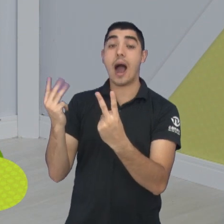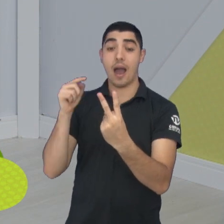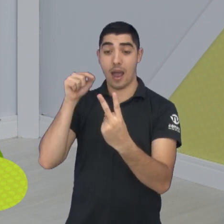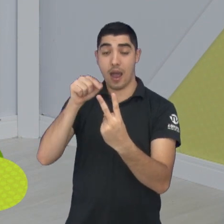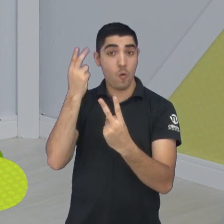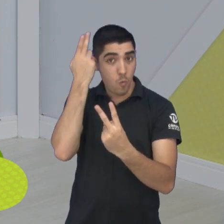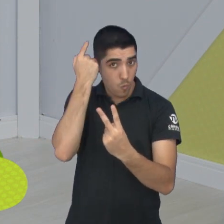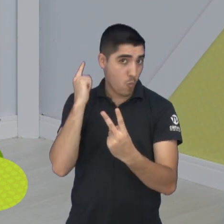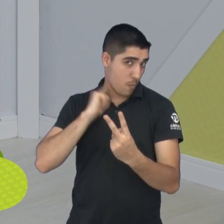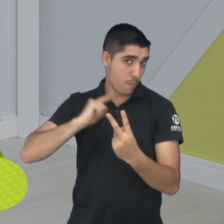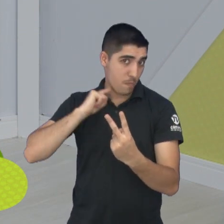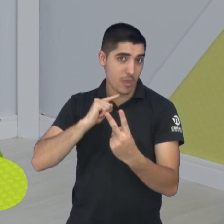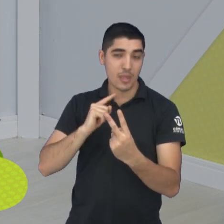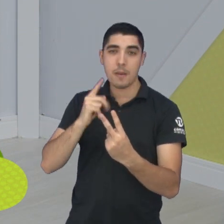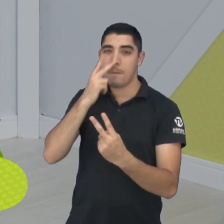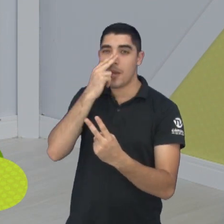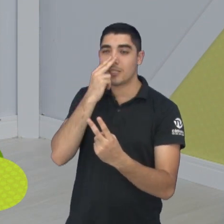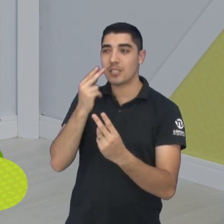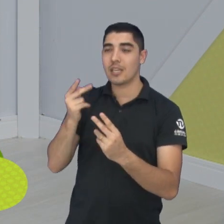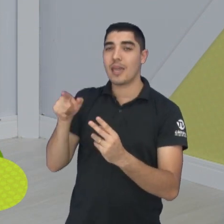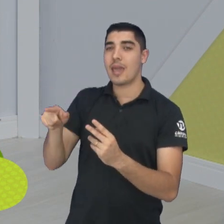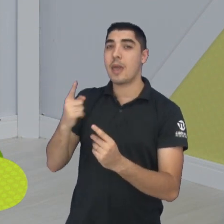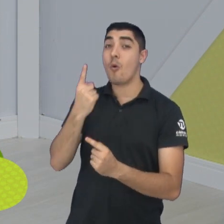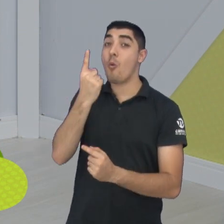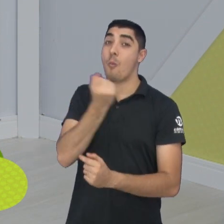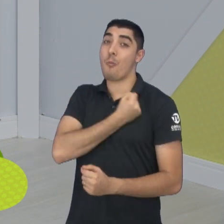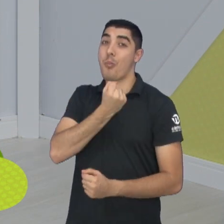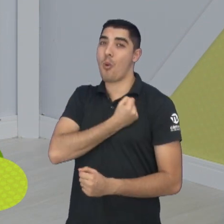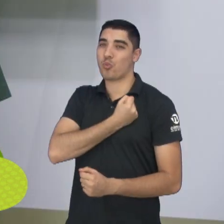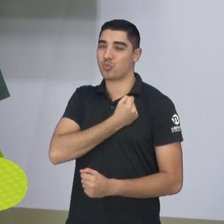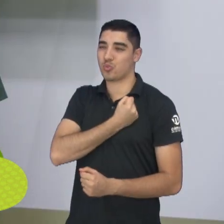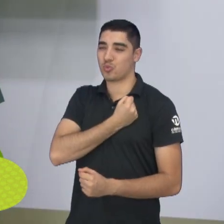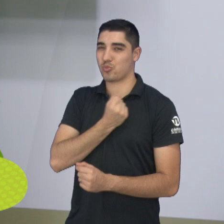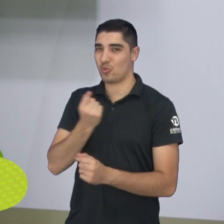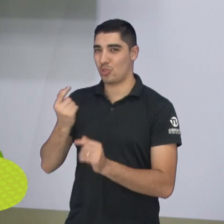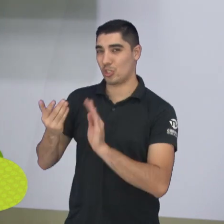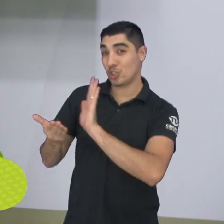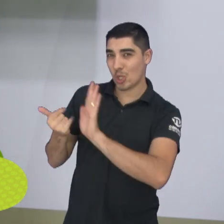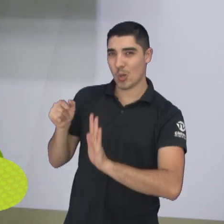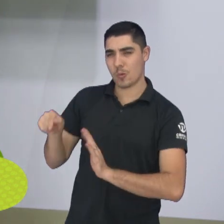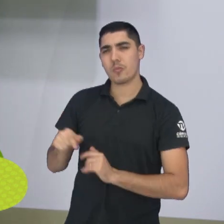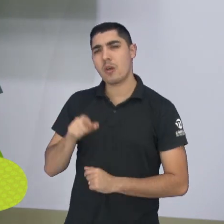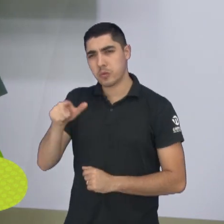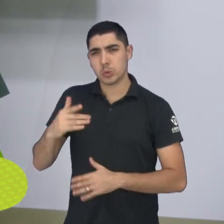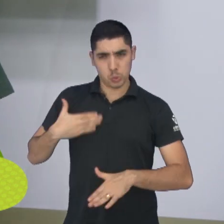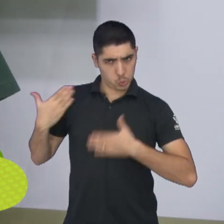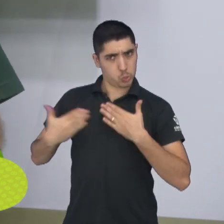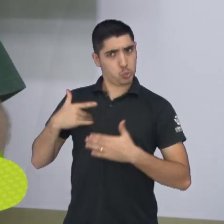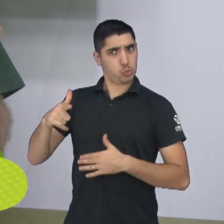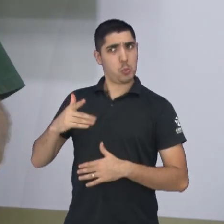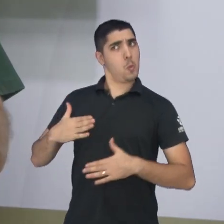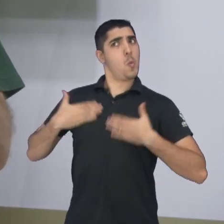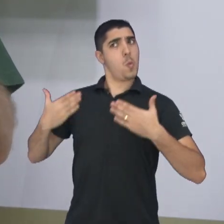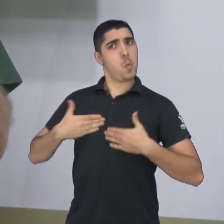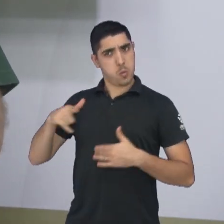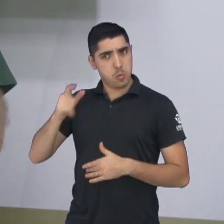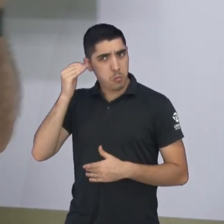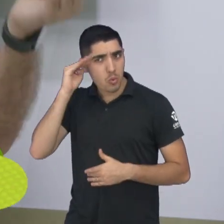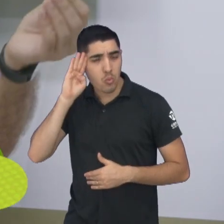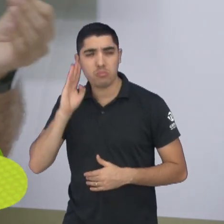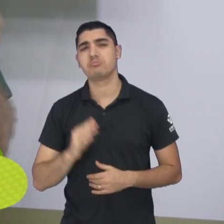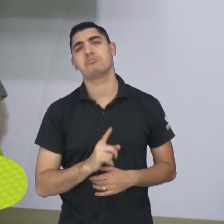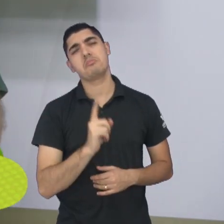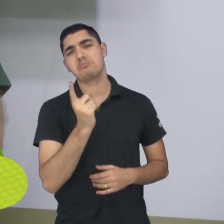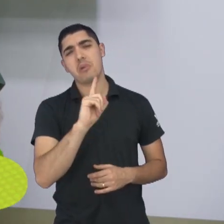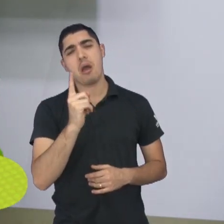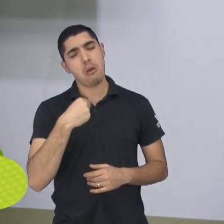um pontinho da equipe do São José. Te surpreende, Bruno, essa campanha do São José? Não, é lógico que talvez a